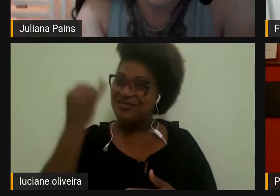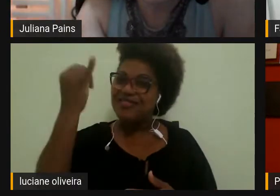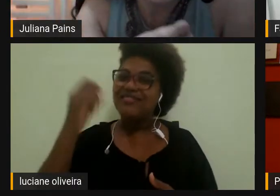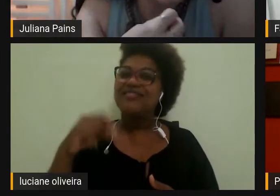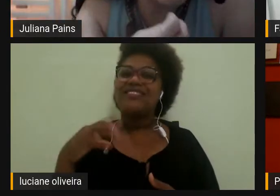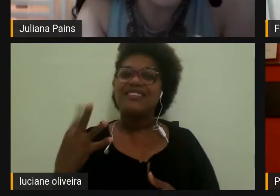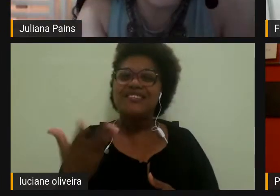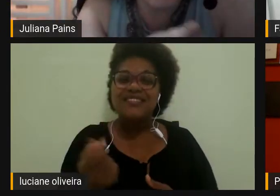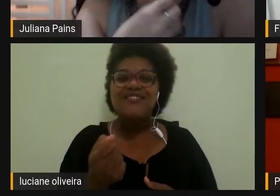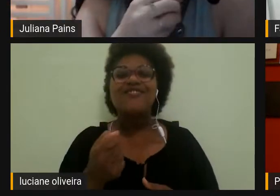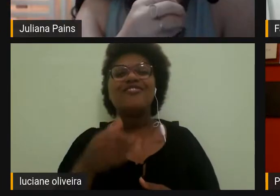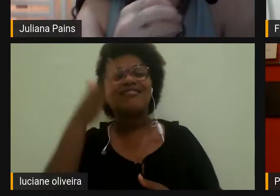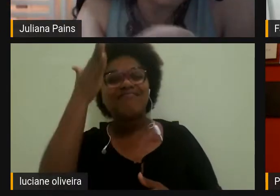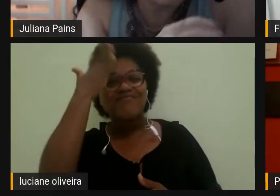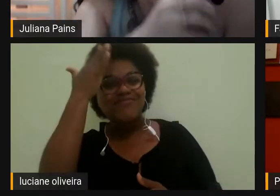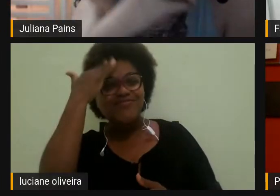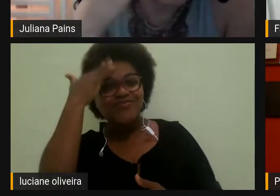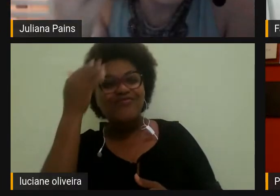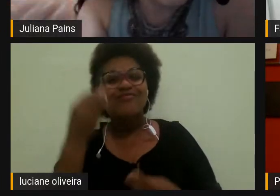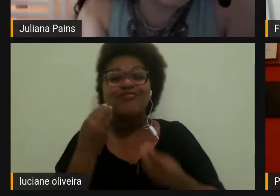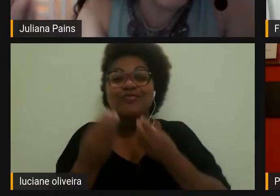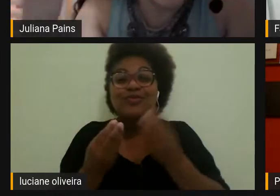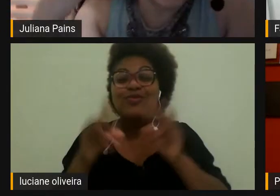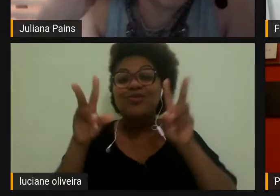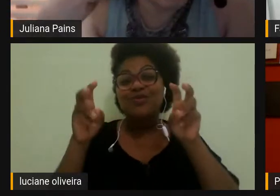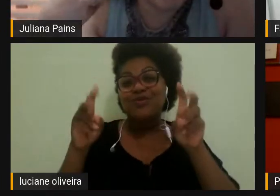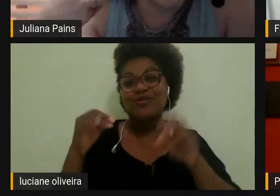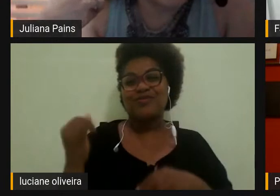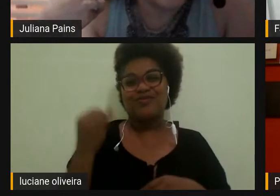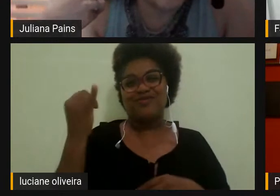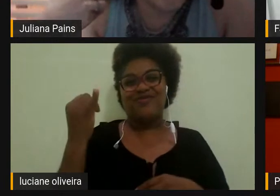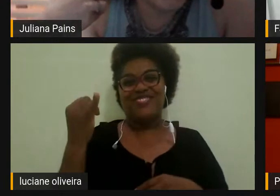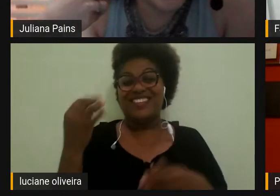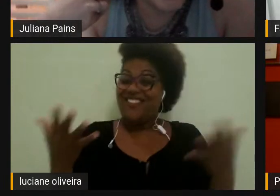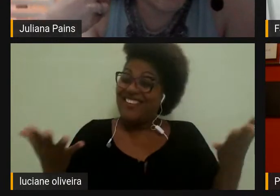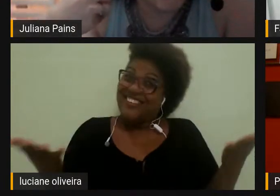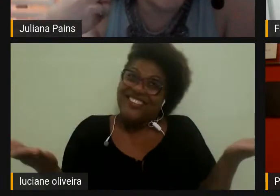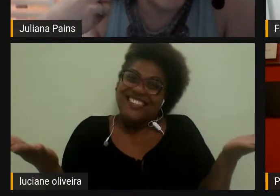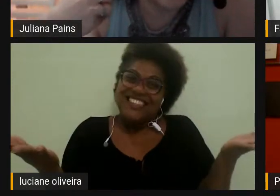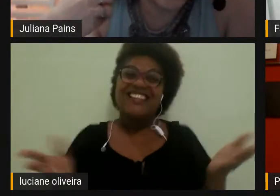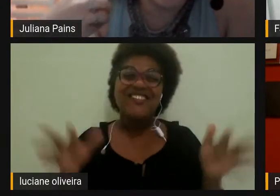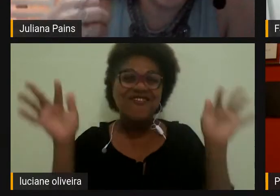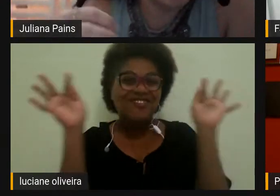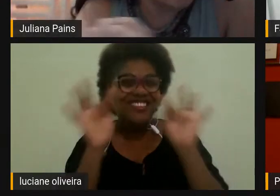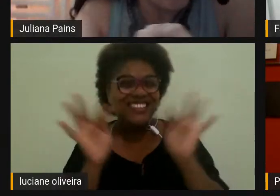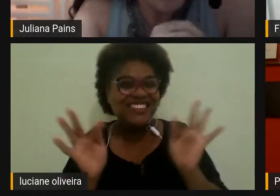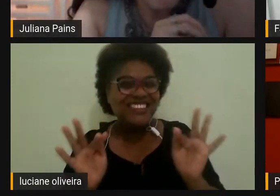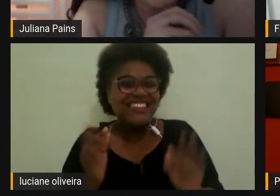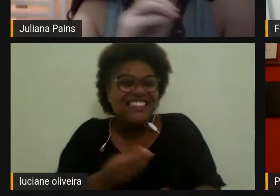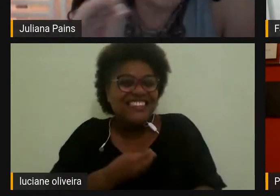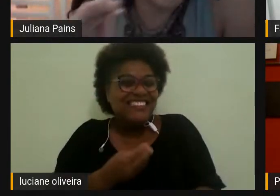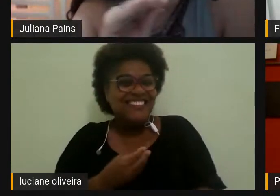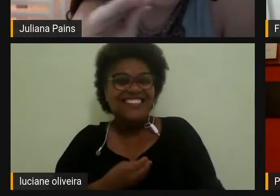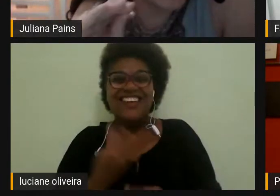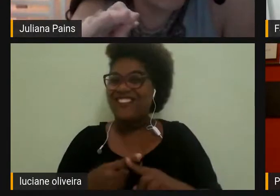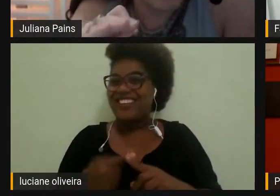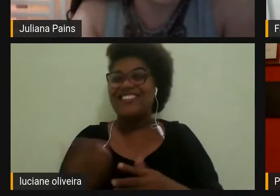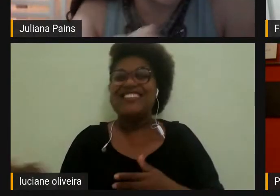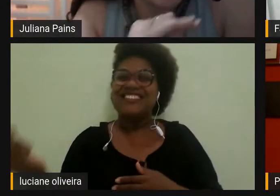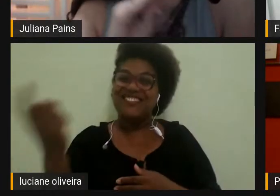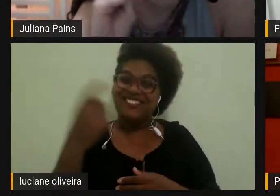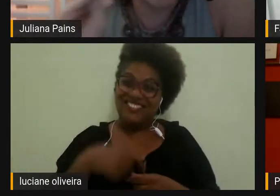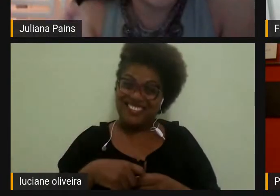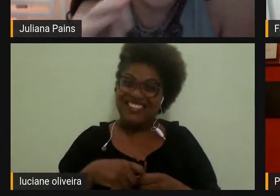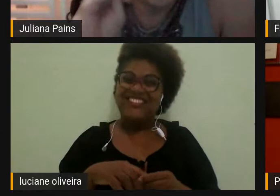sensibilizar então se eu só tenho eu tô feliz na vida que você vai vir para perto aqui de Camaçari pé é porque eu tenho certeza